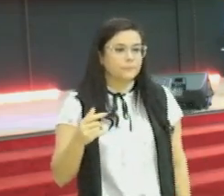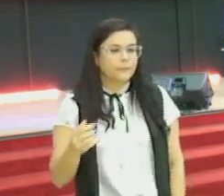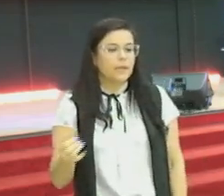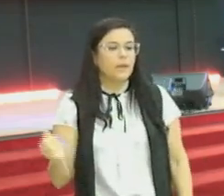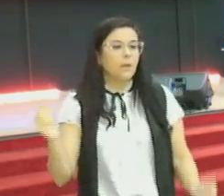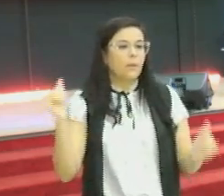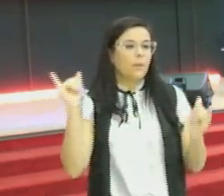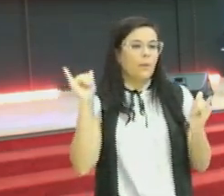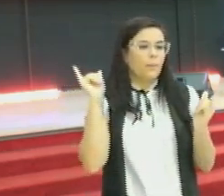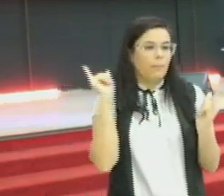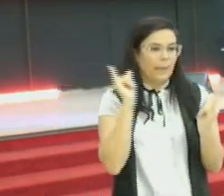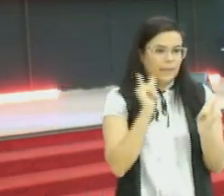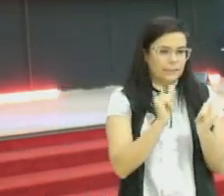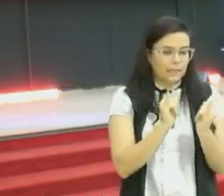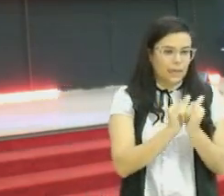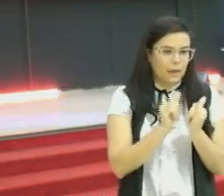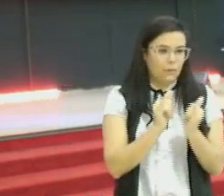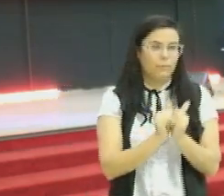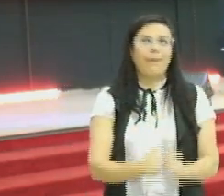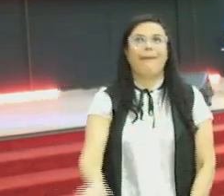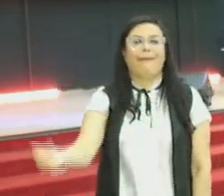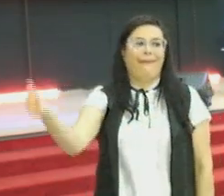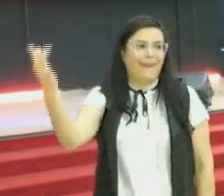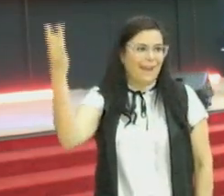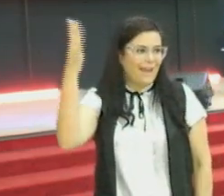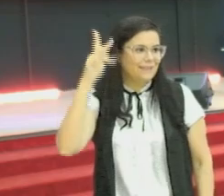um ato da graça.